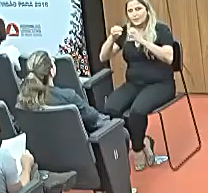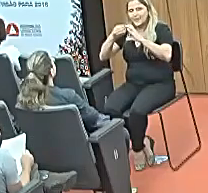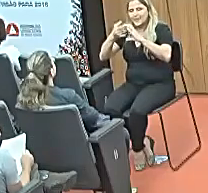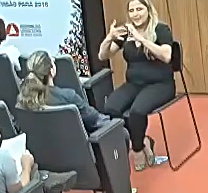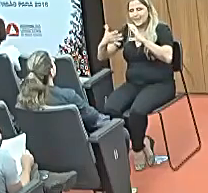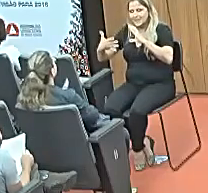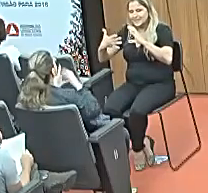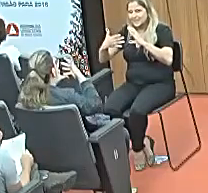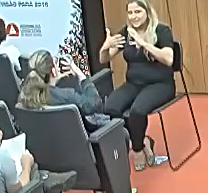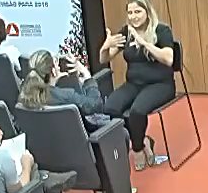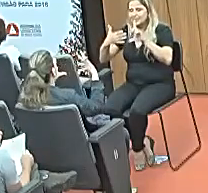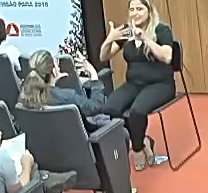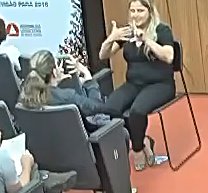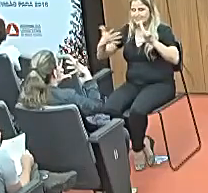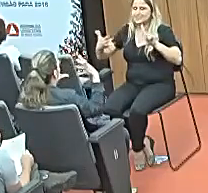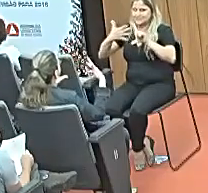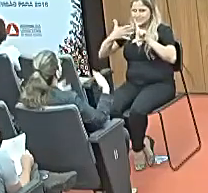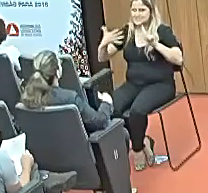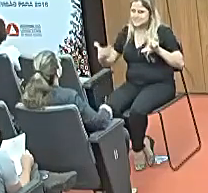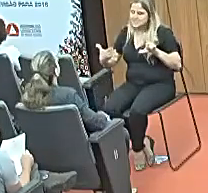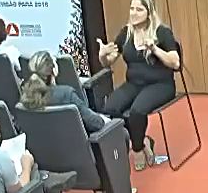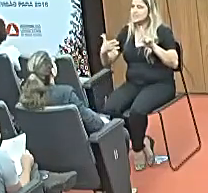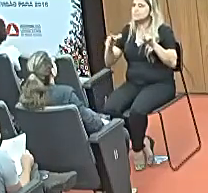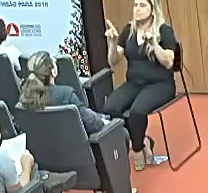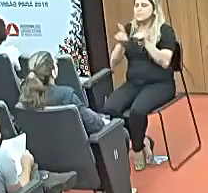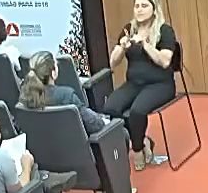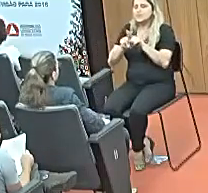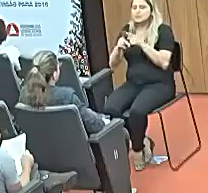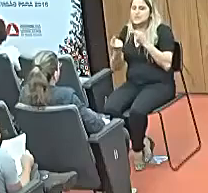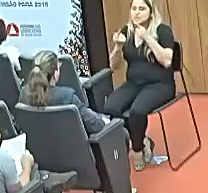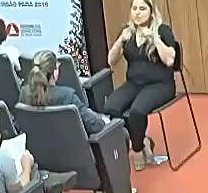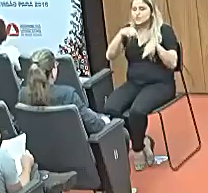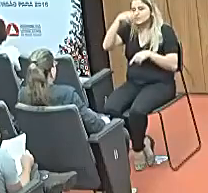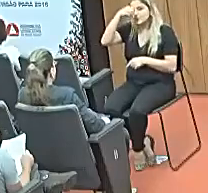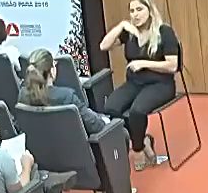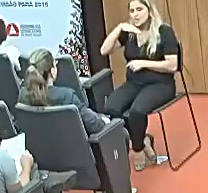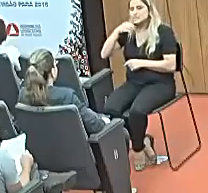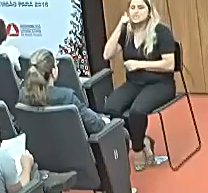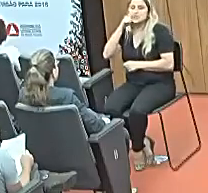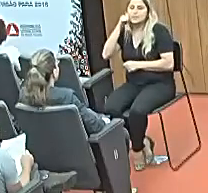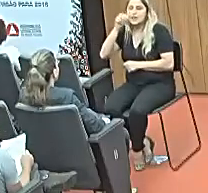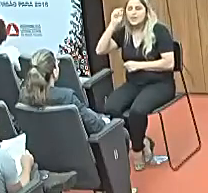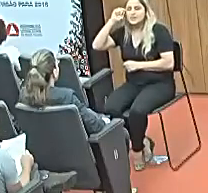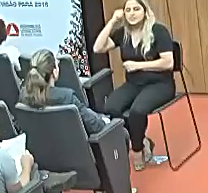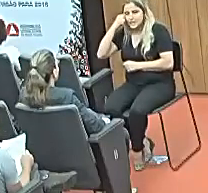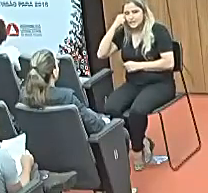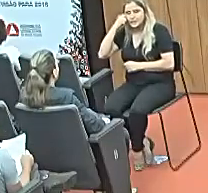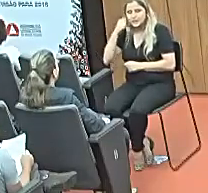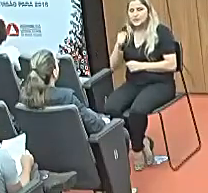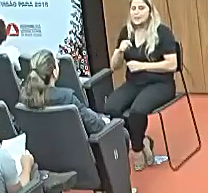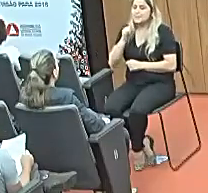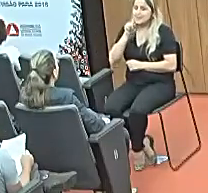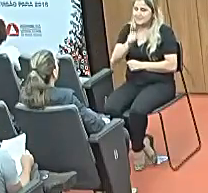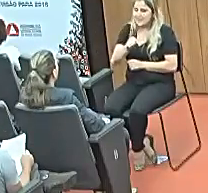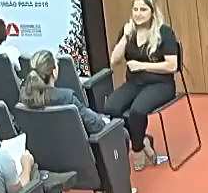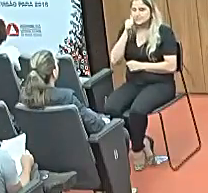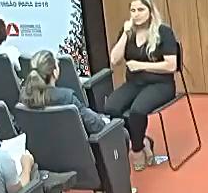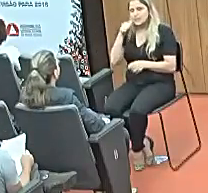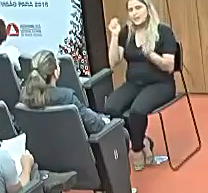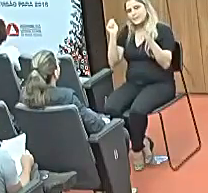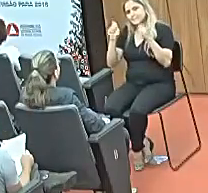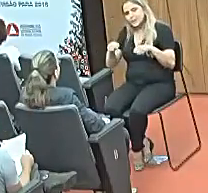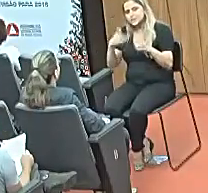negra que a gente que ampliar foi batizada a alfabetizar para que essas mulheres possa te condição é de estudar